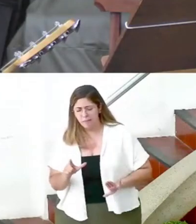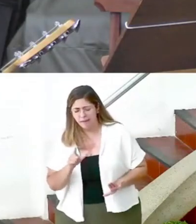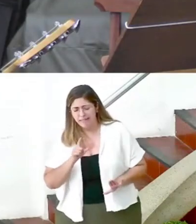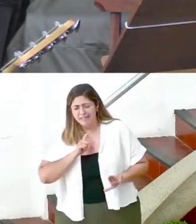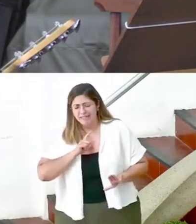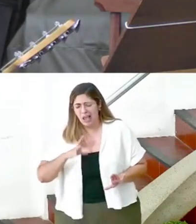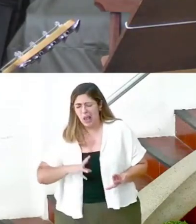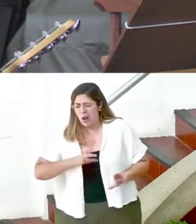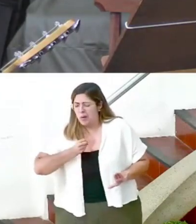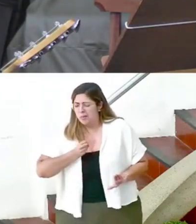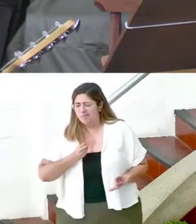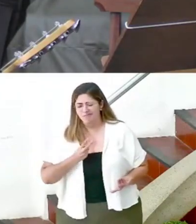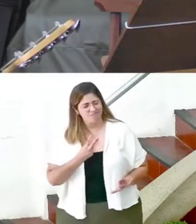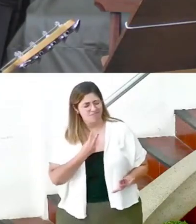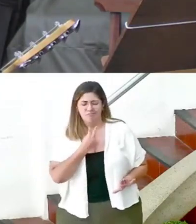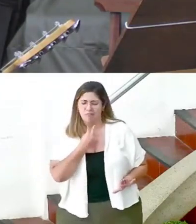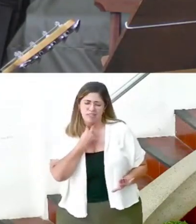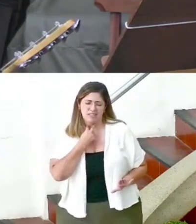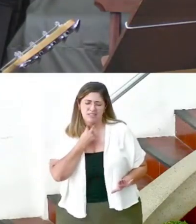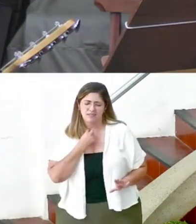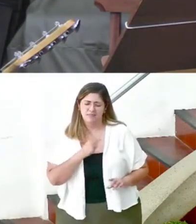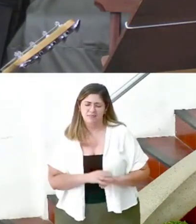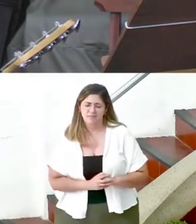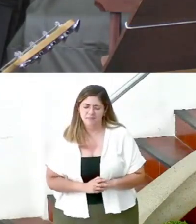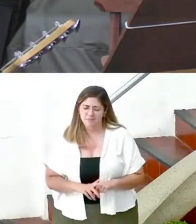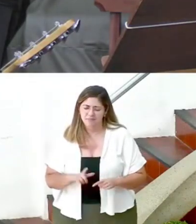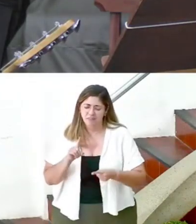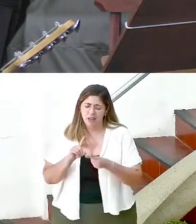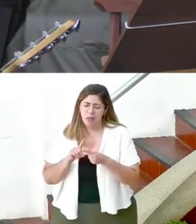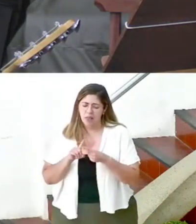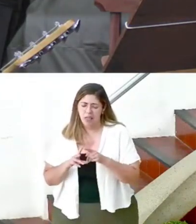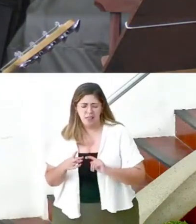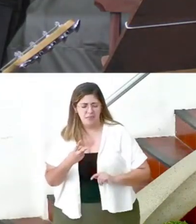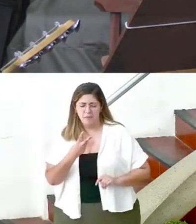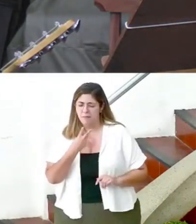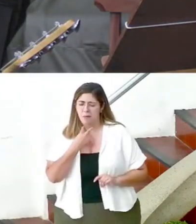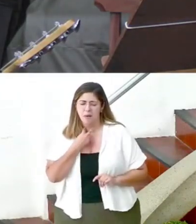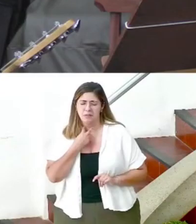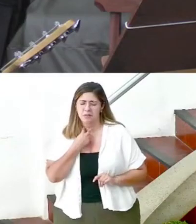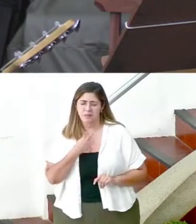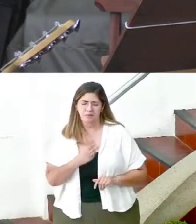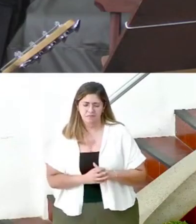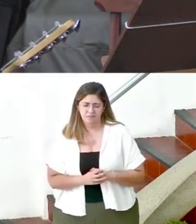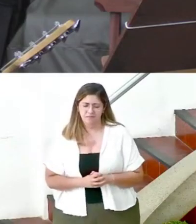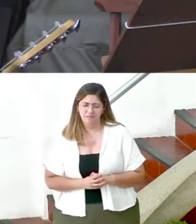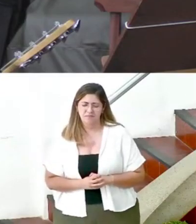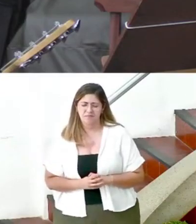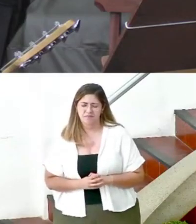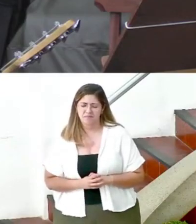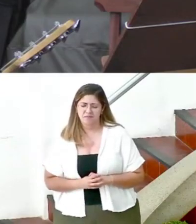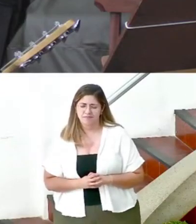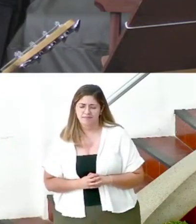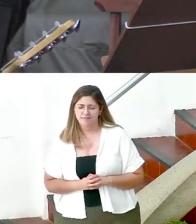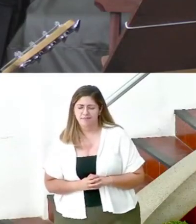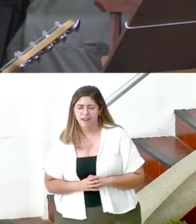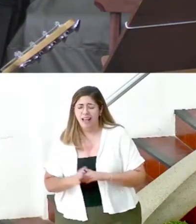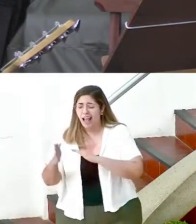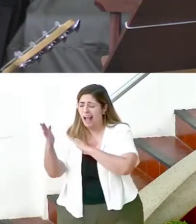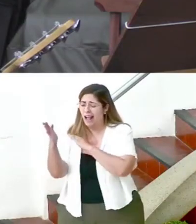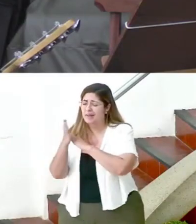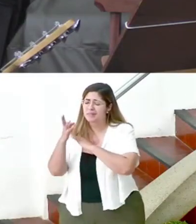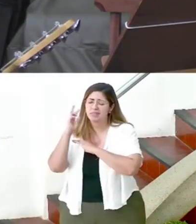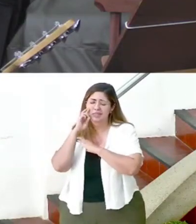isso? Não, não seria, porque não pode ser. Simplesmente porque não pode ser. Ajuda-nos,